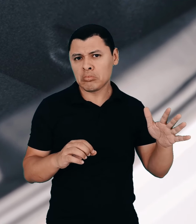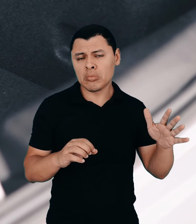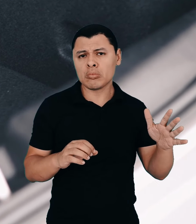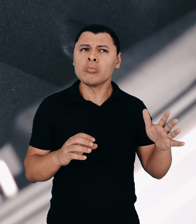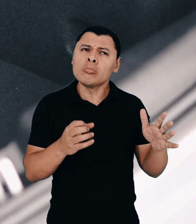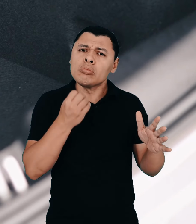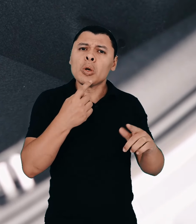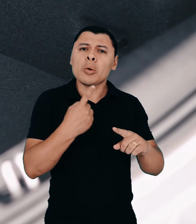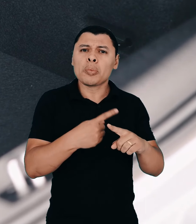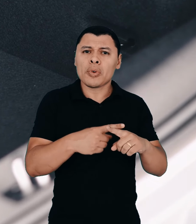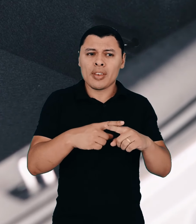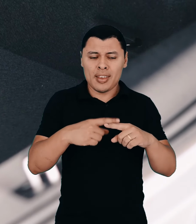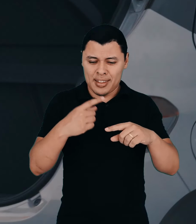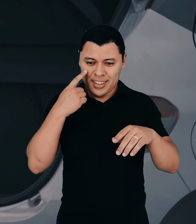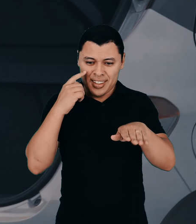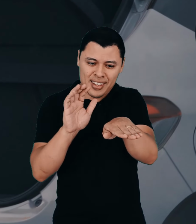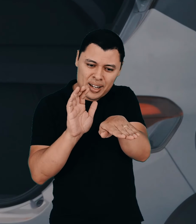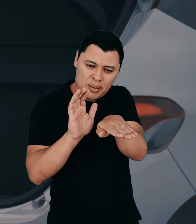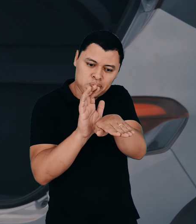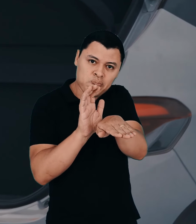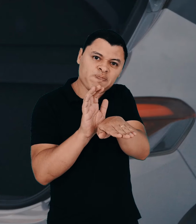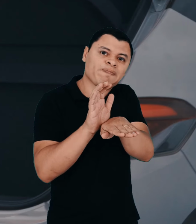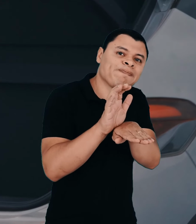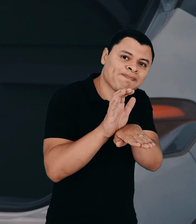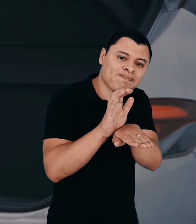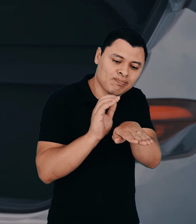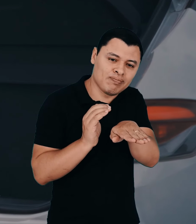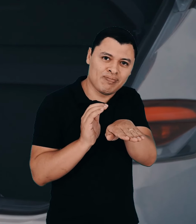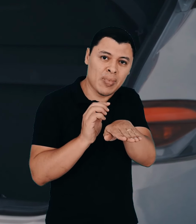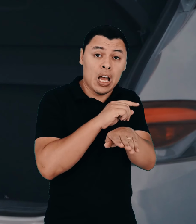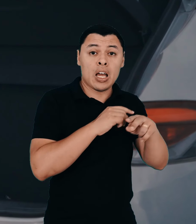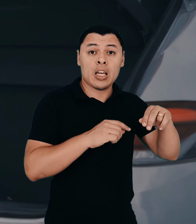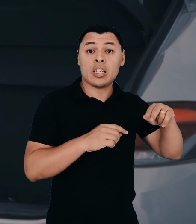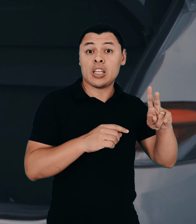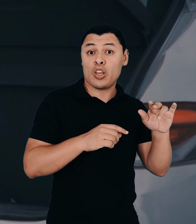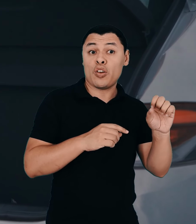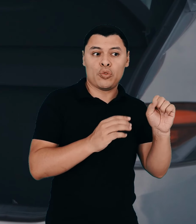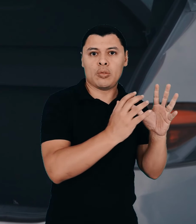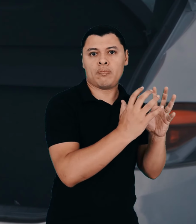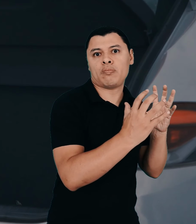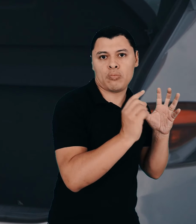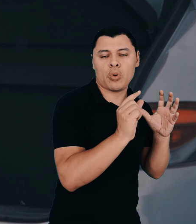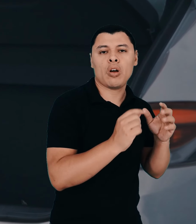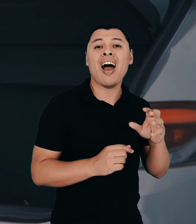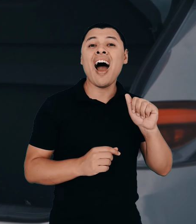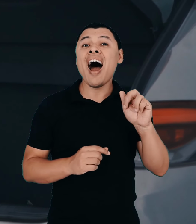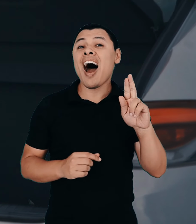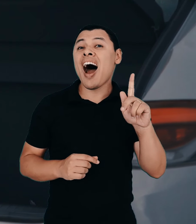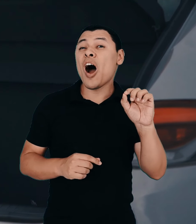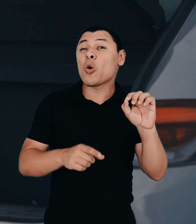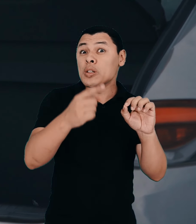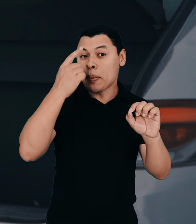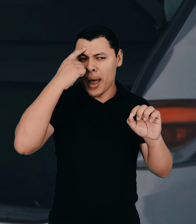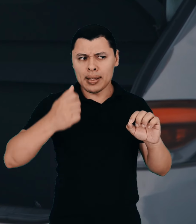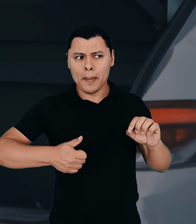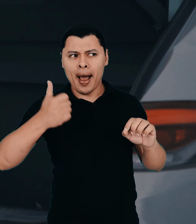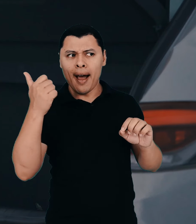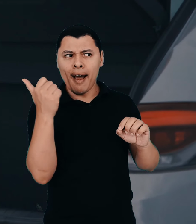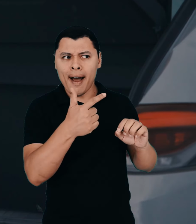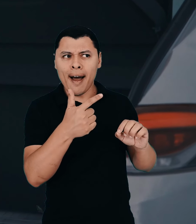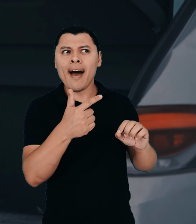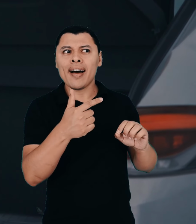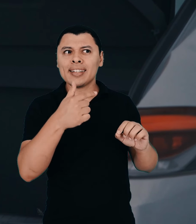balanço traseiro aqui significativamente mais curto. Se a gente comparar com o Argo, talvez você pense que são 70 litros de vantagem, né? Que são 300